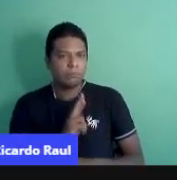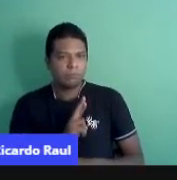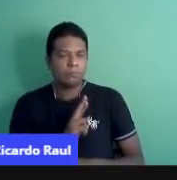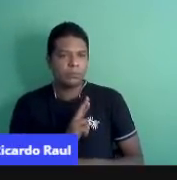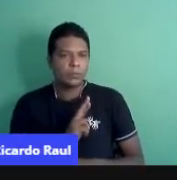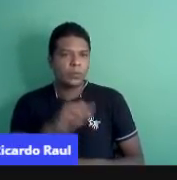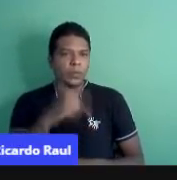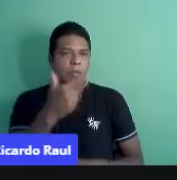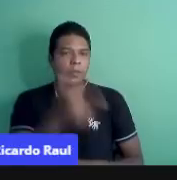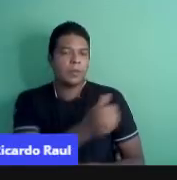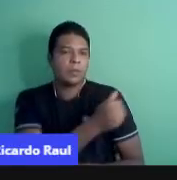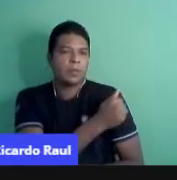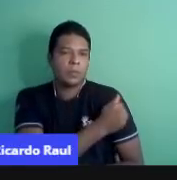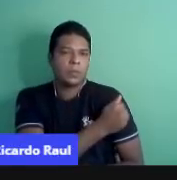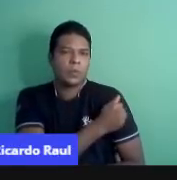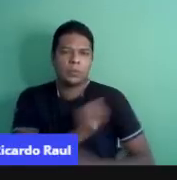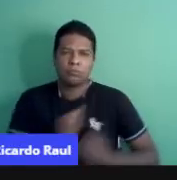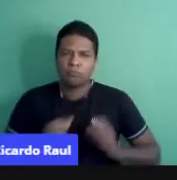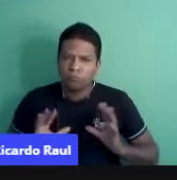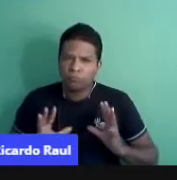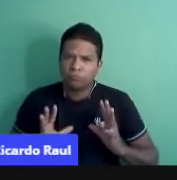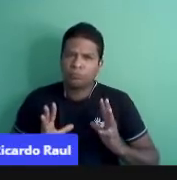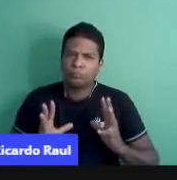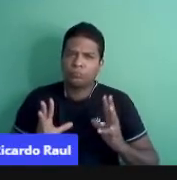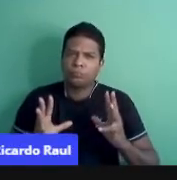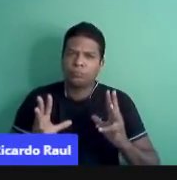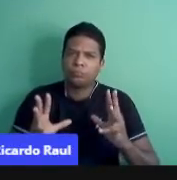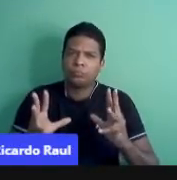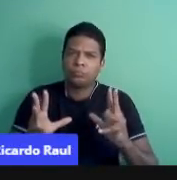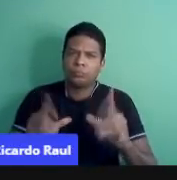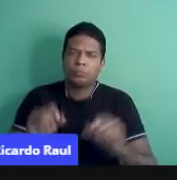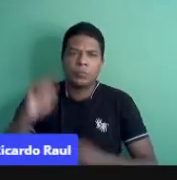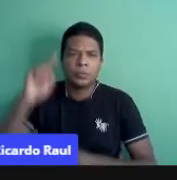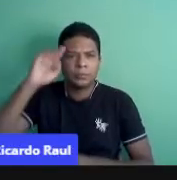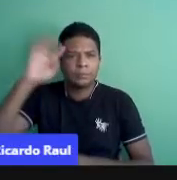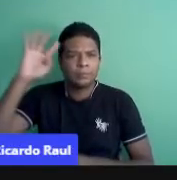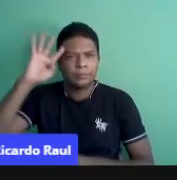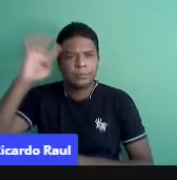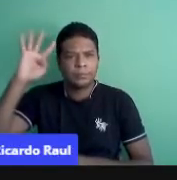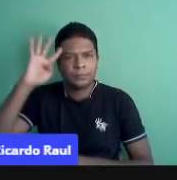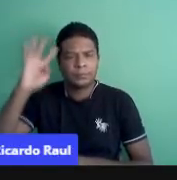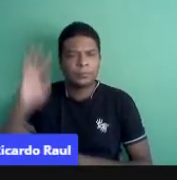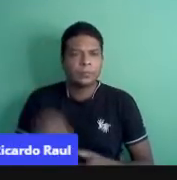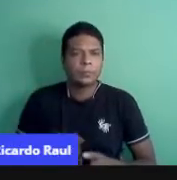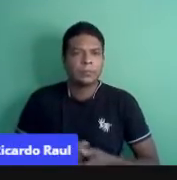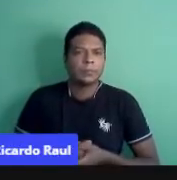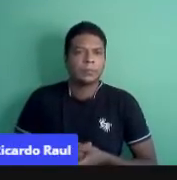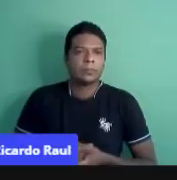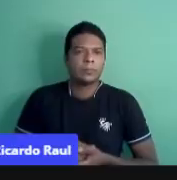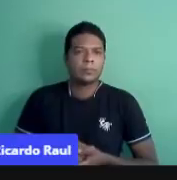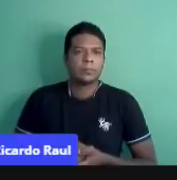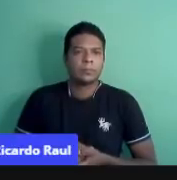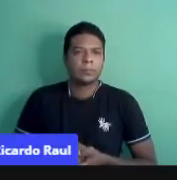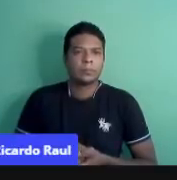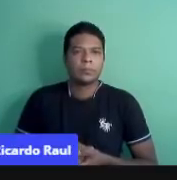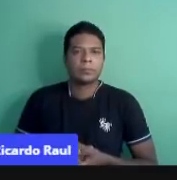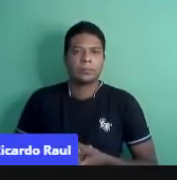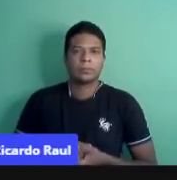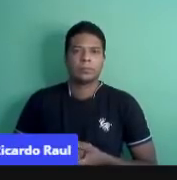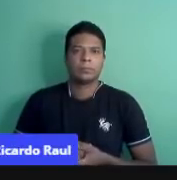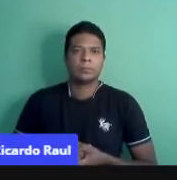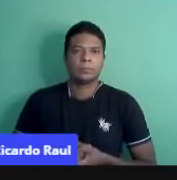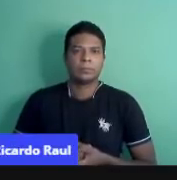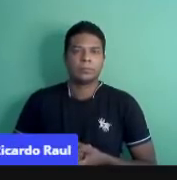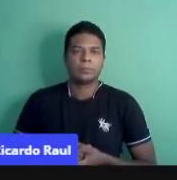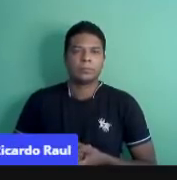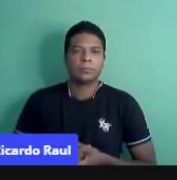ter passado por todos esses pensamentos que se diferenciam. Próximo, por favor.